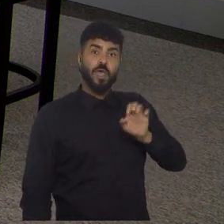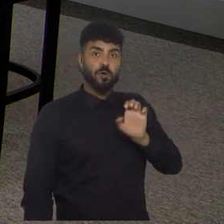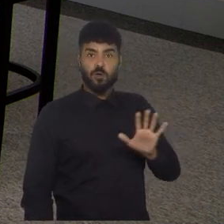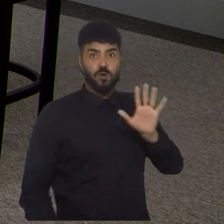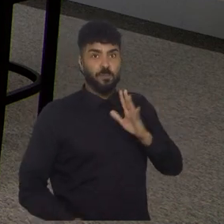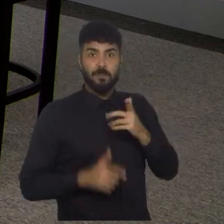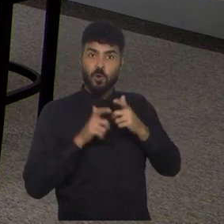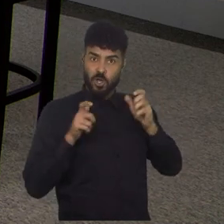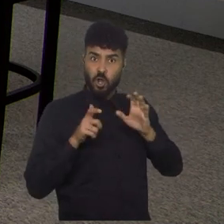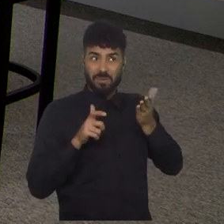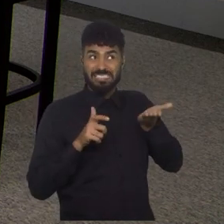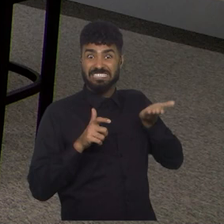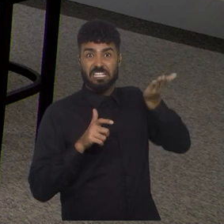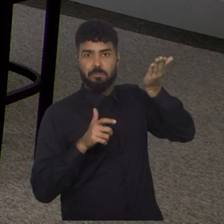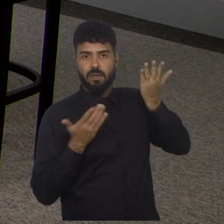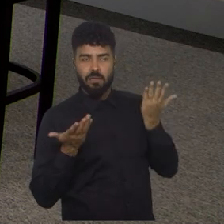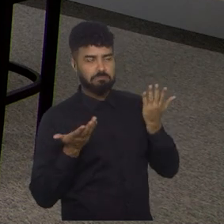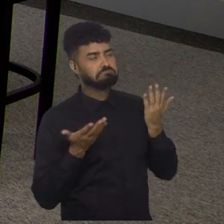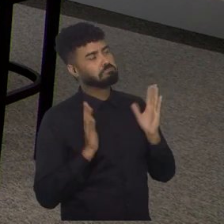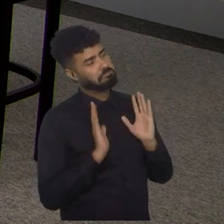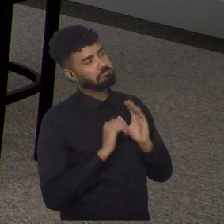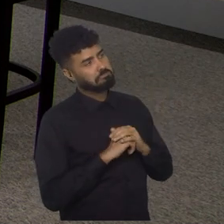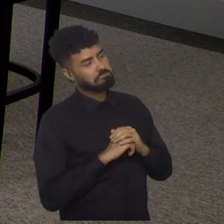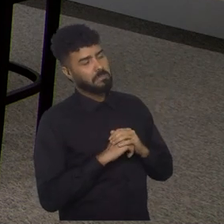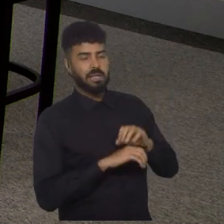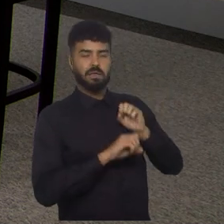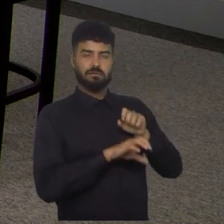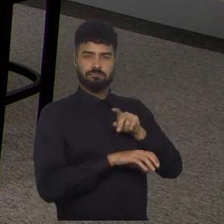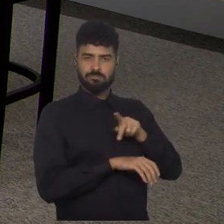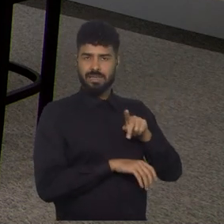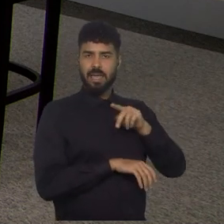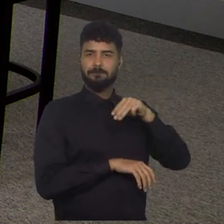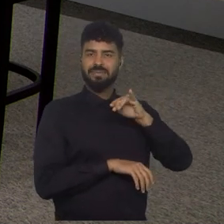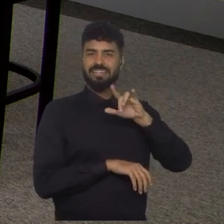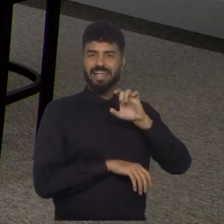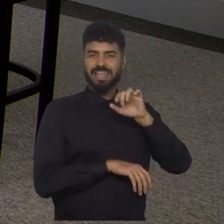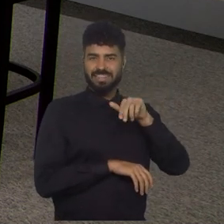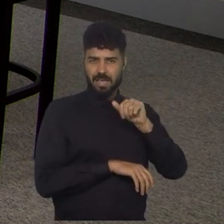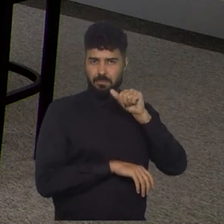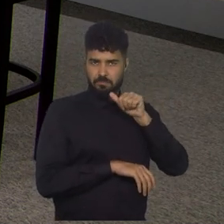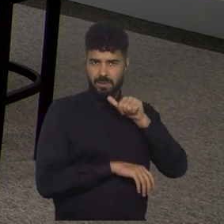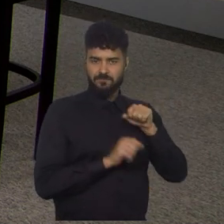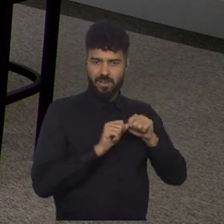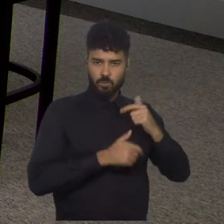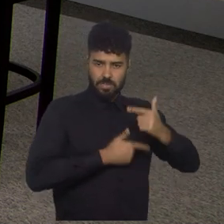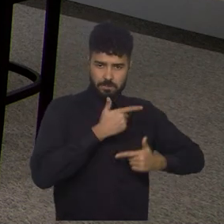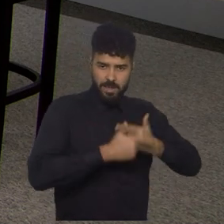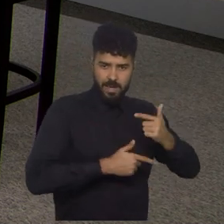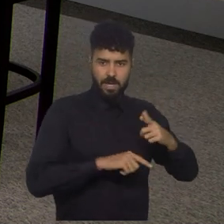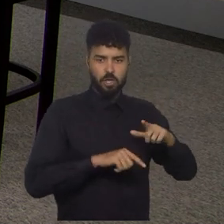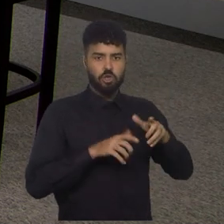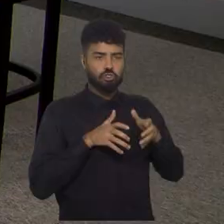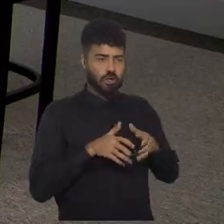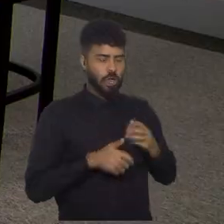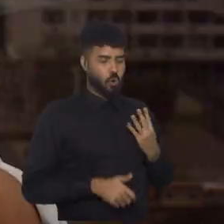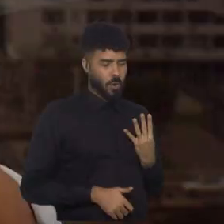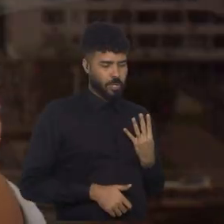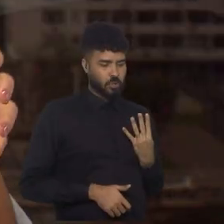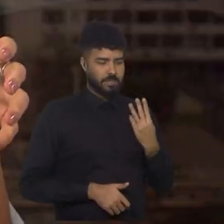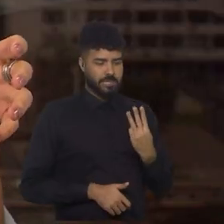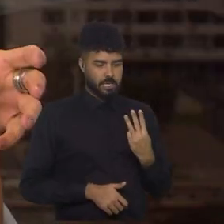E esse trabalho que a técnica Milena Bertolini faz, Rafa, de jogar nesse